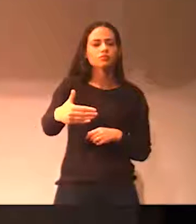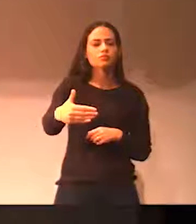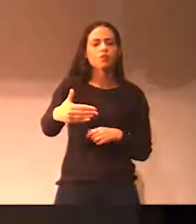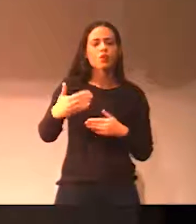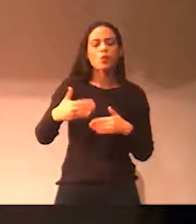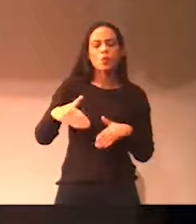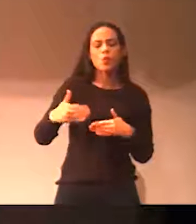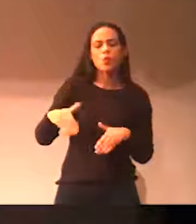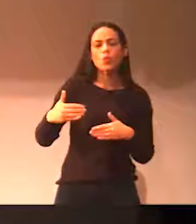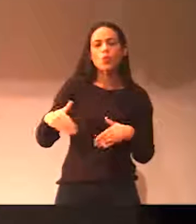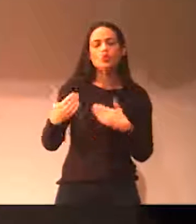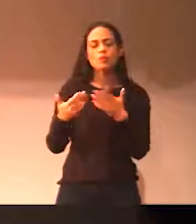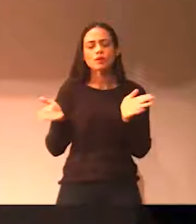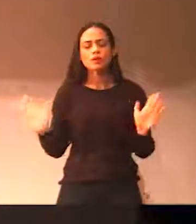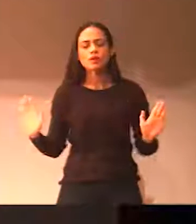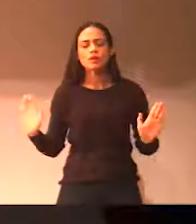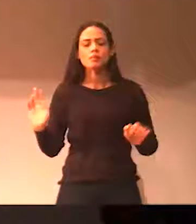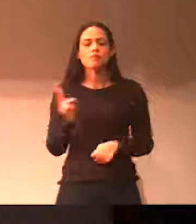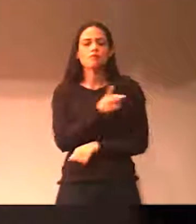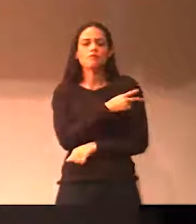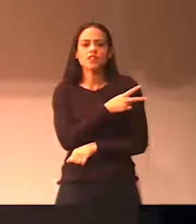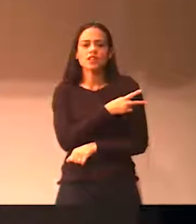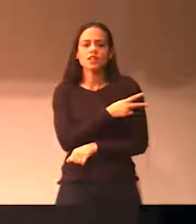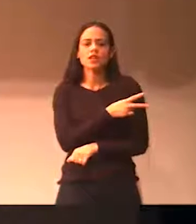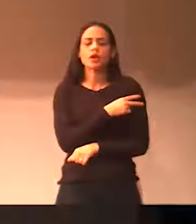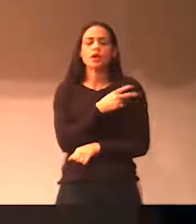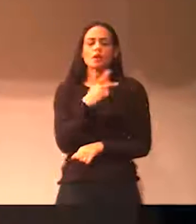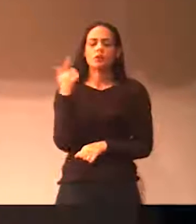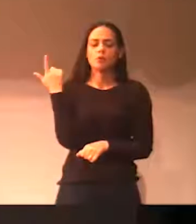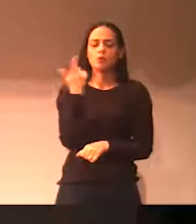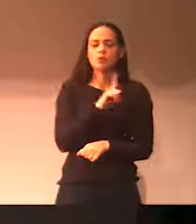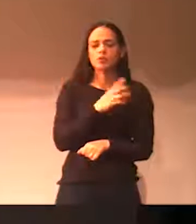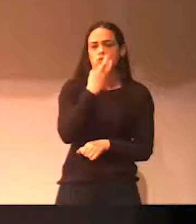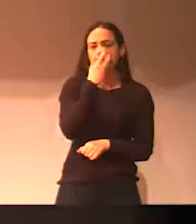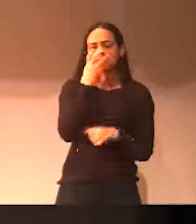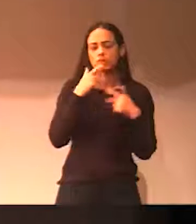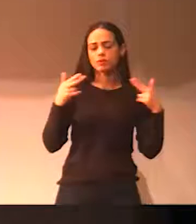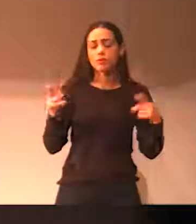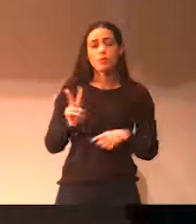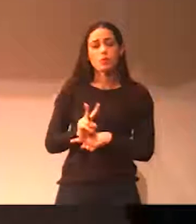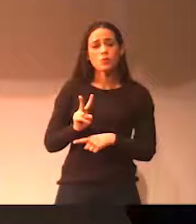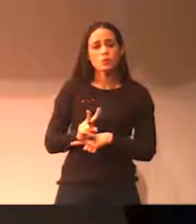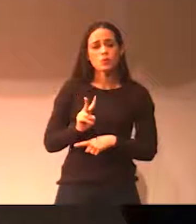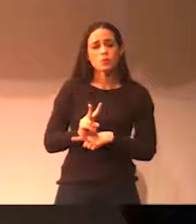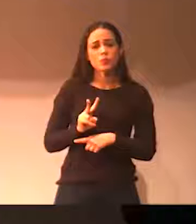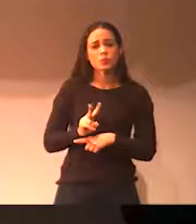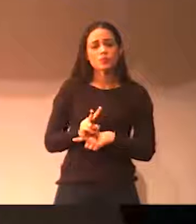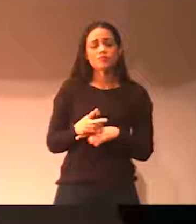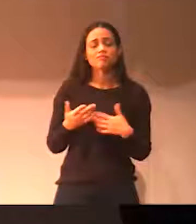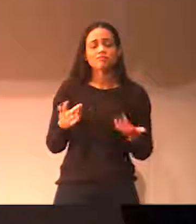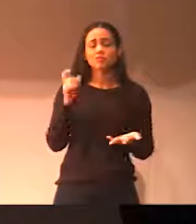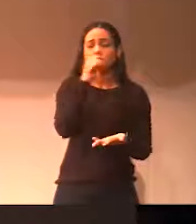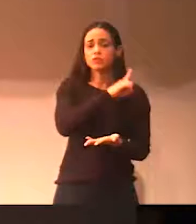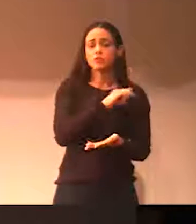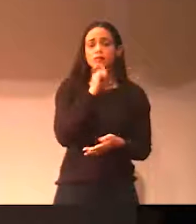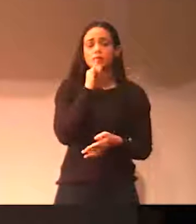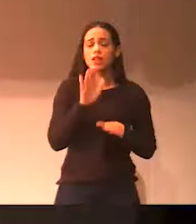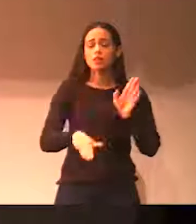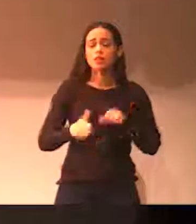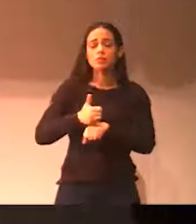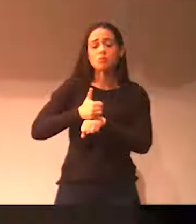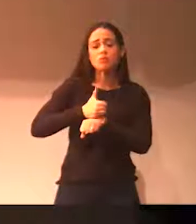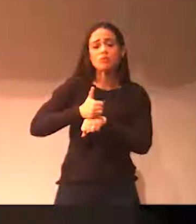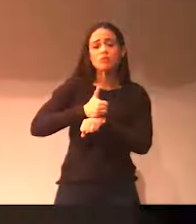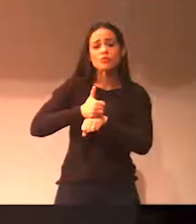todo veterinário que trabalha, passa num concurso e trabalha numa prefeitura, ele está dedicado àquilo. Tomara que a gente dê sorte,